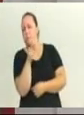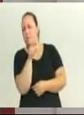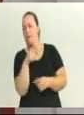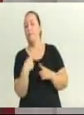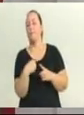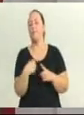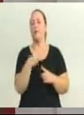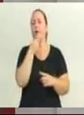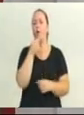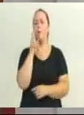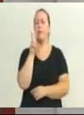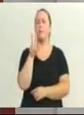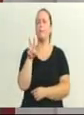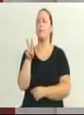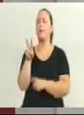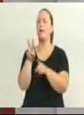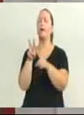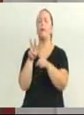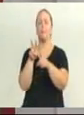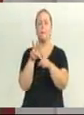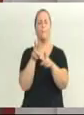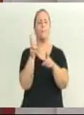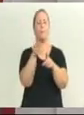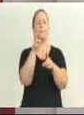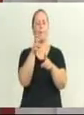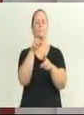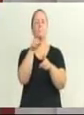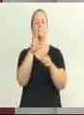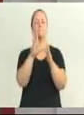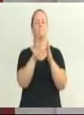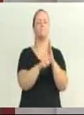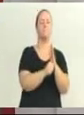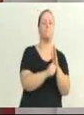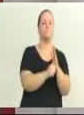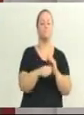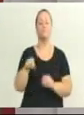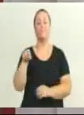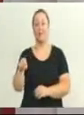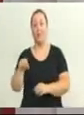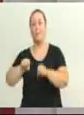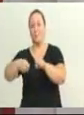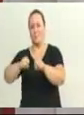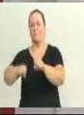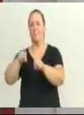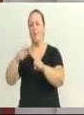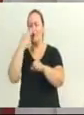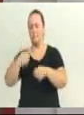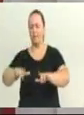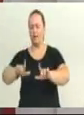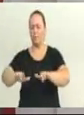ele, olhando o cidadão dentro do carro, ele já sabe se o cidadão tá mal intencionado ou não. E esse é um que andava com a paquinha levantada, né, o